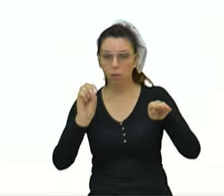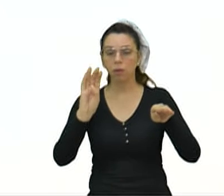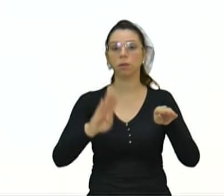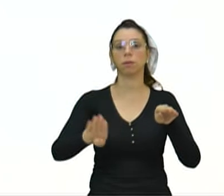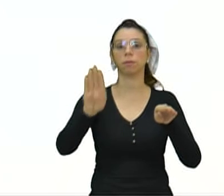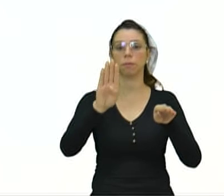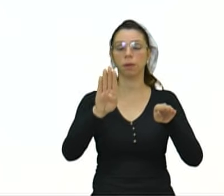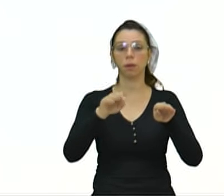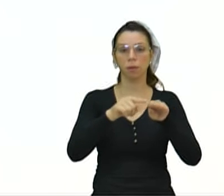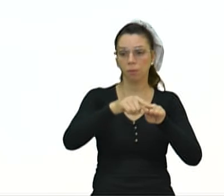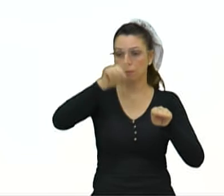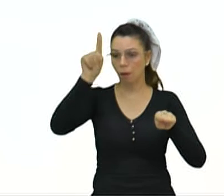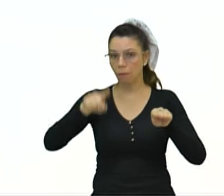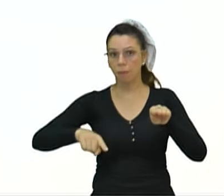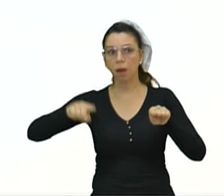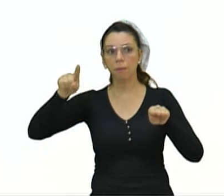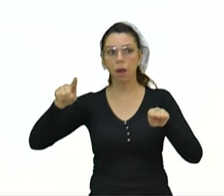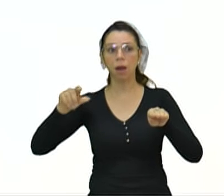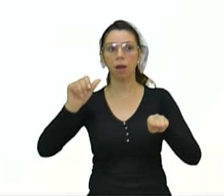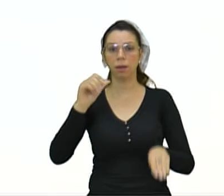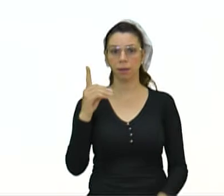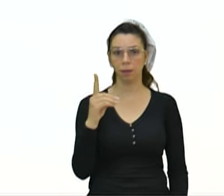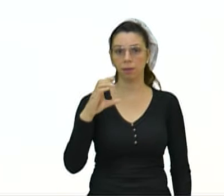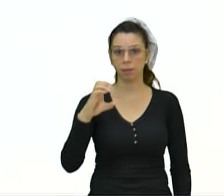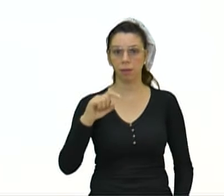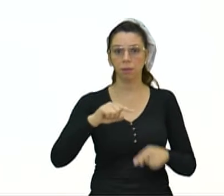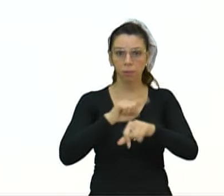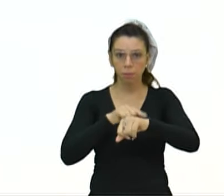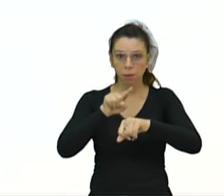Dá um tempinho para vocês resolverem e já voltamos.